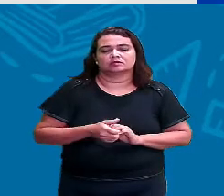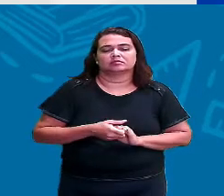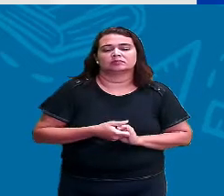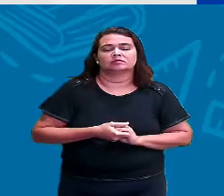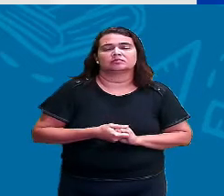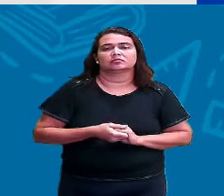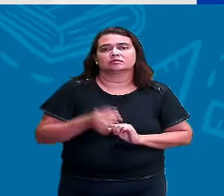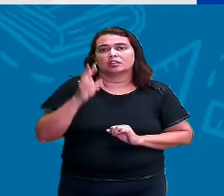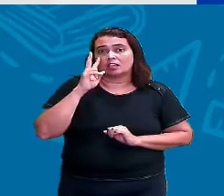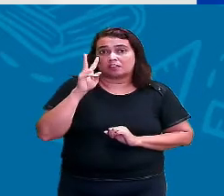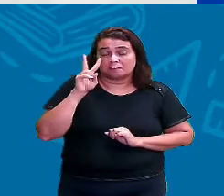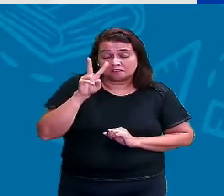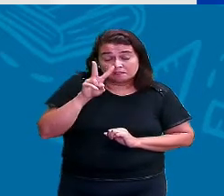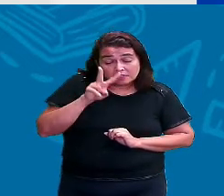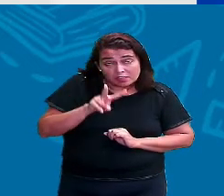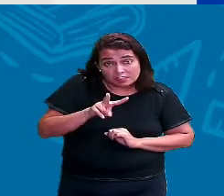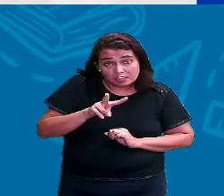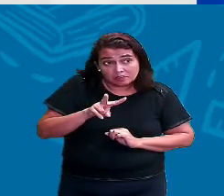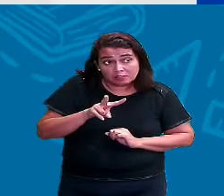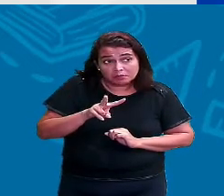Então, visivelmente,